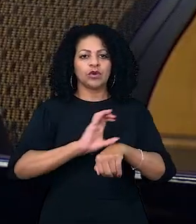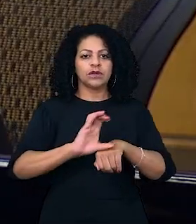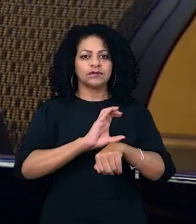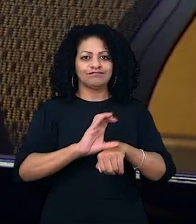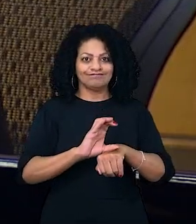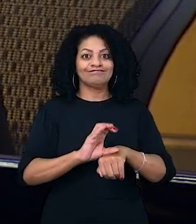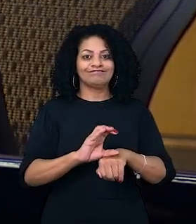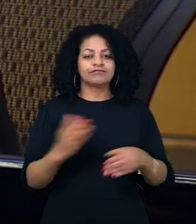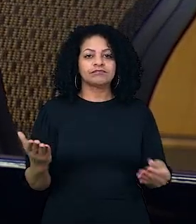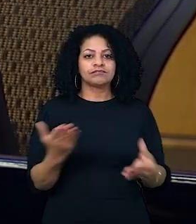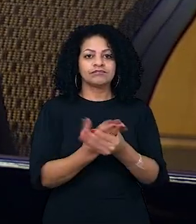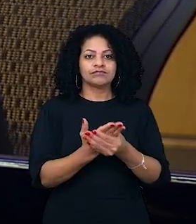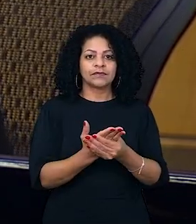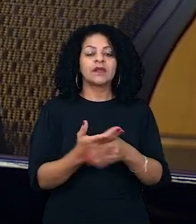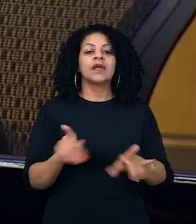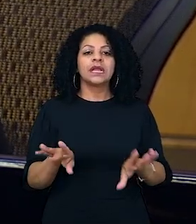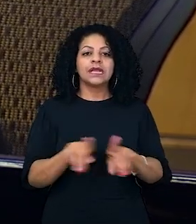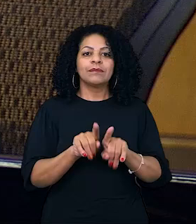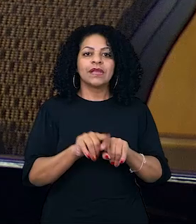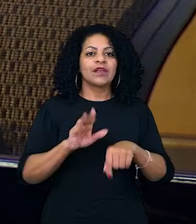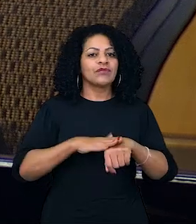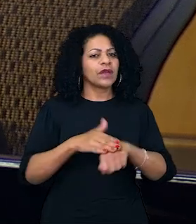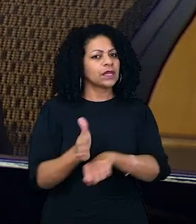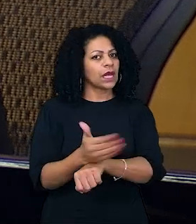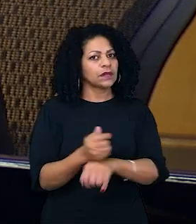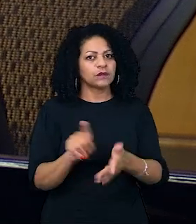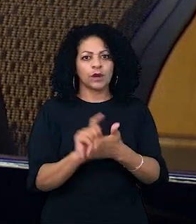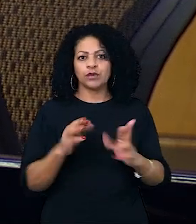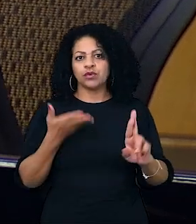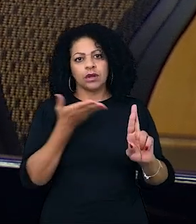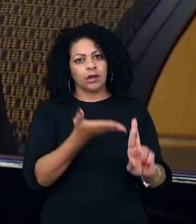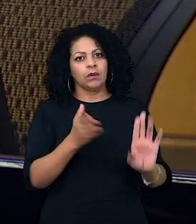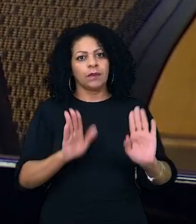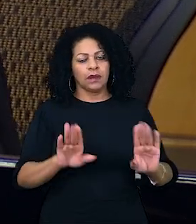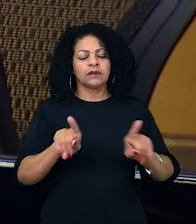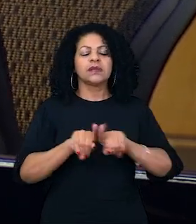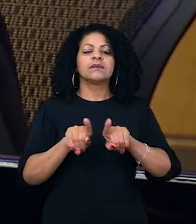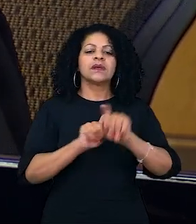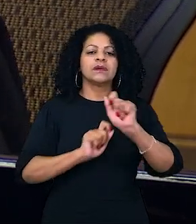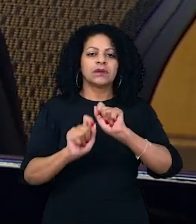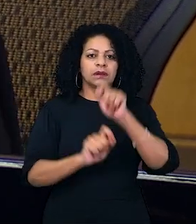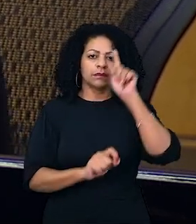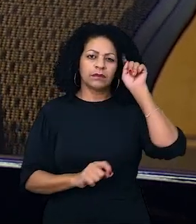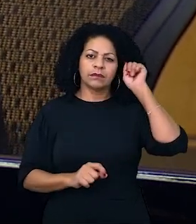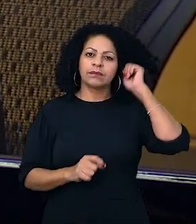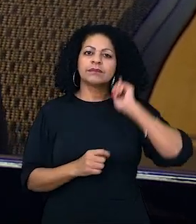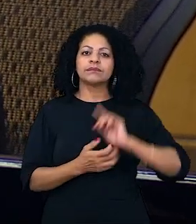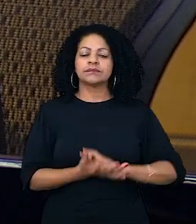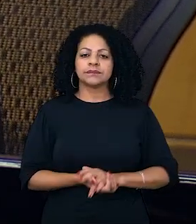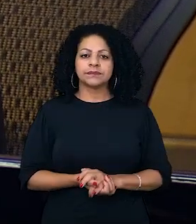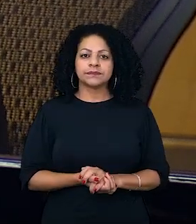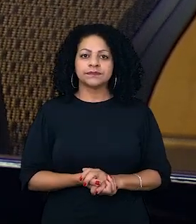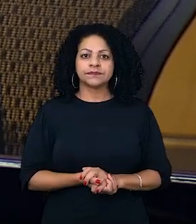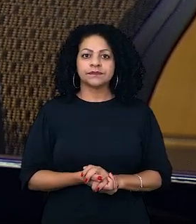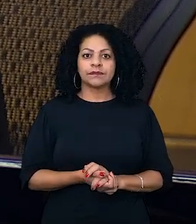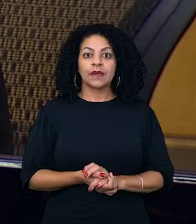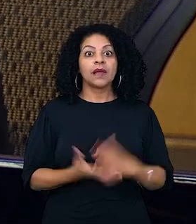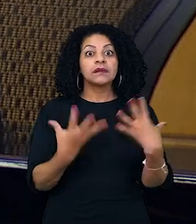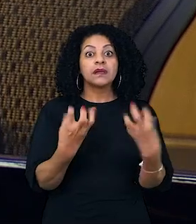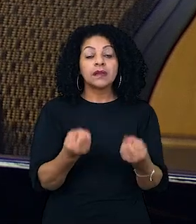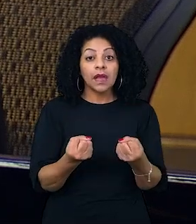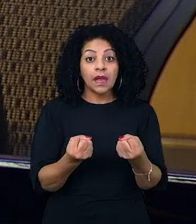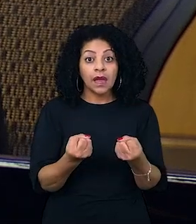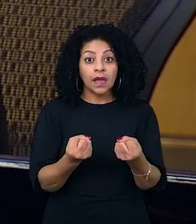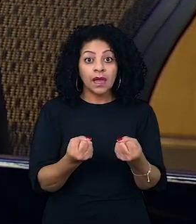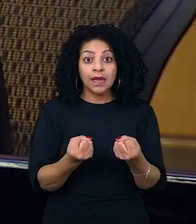A emenda à petição inicial pode ser feita antes da citação do réu. Isso é algo que se admite